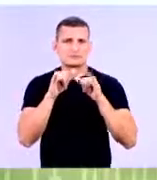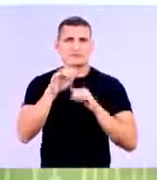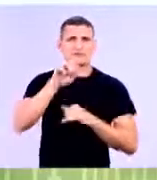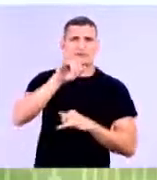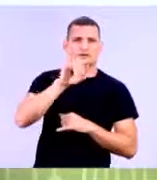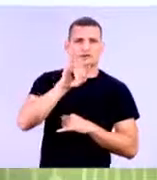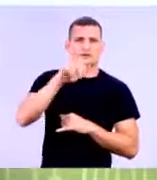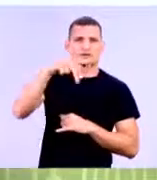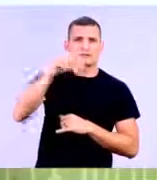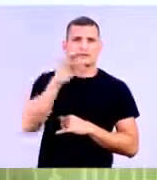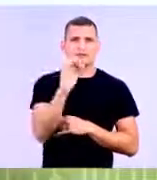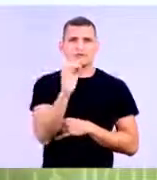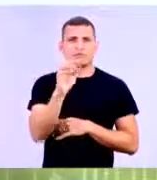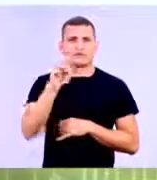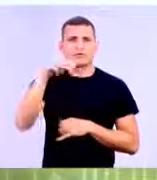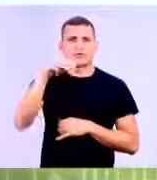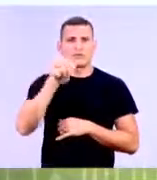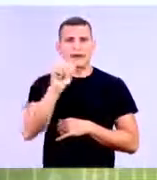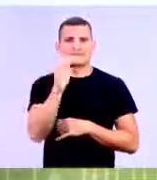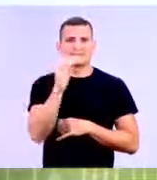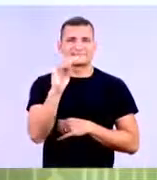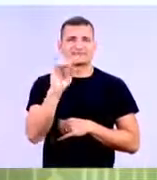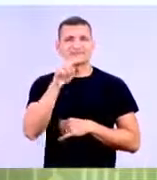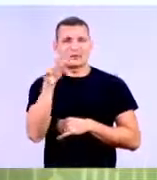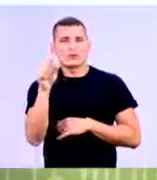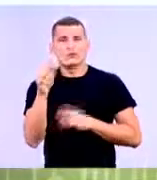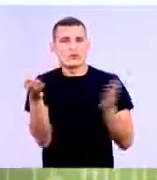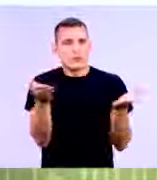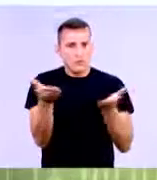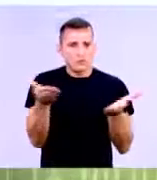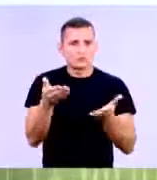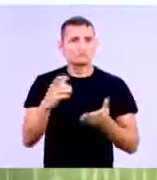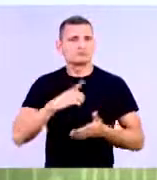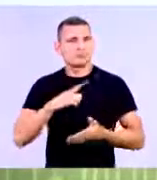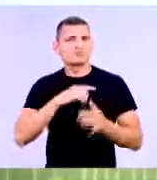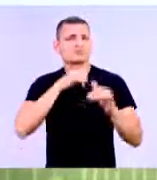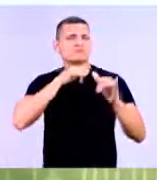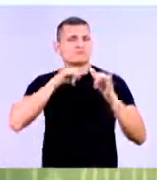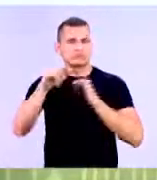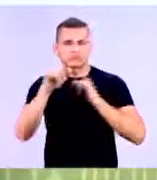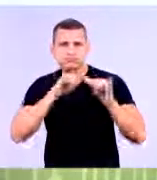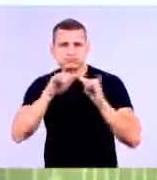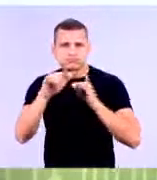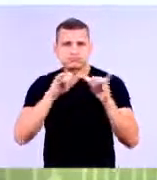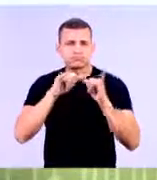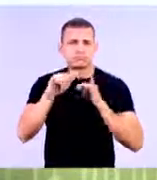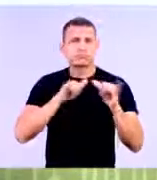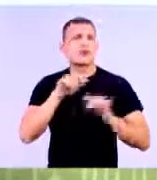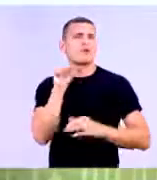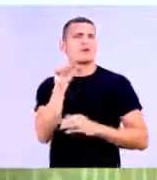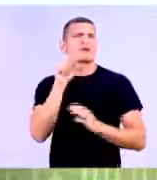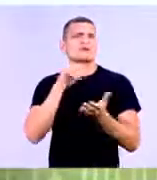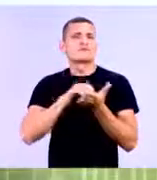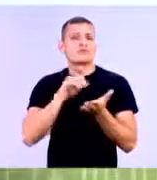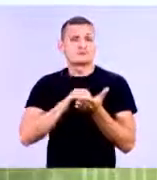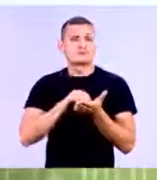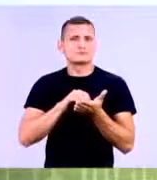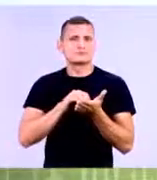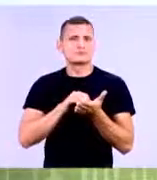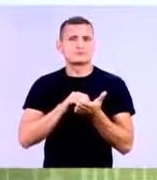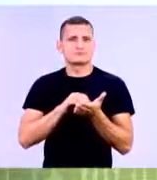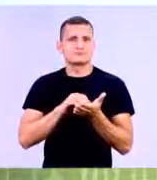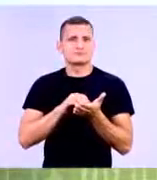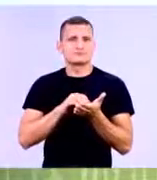novo século, informação é o grande boom. Por quê? Temos informações demais, o que falta para nós é exatamente